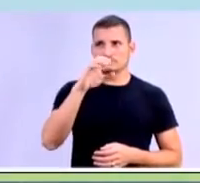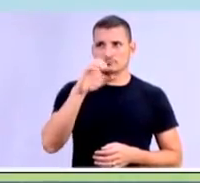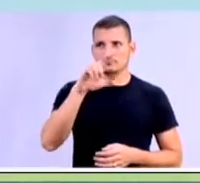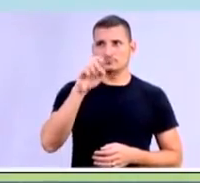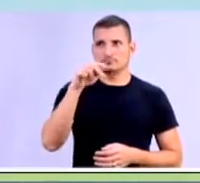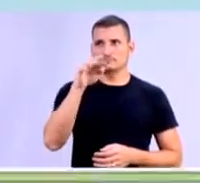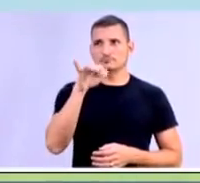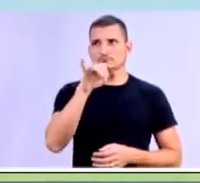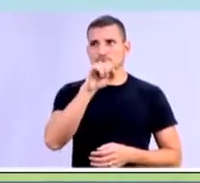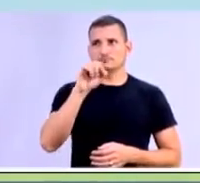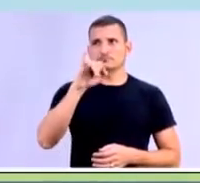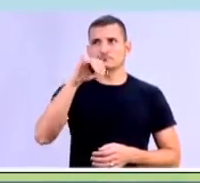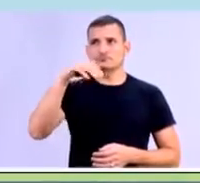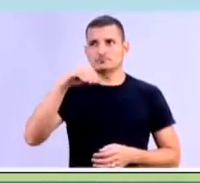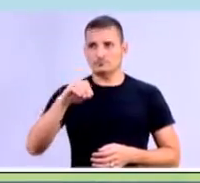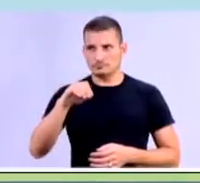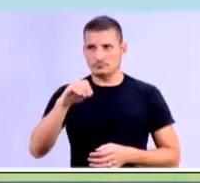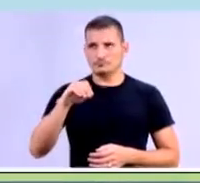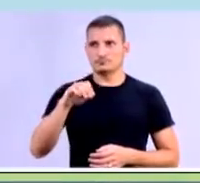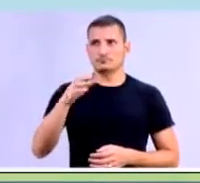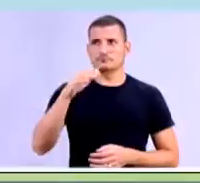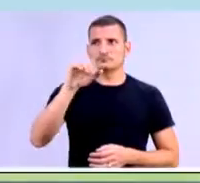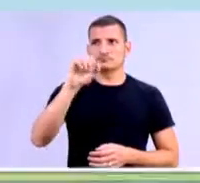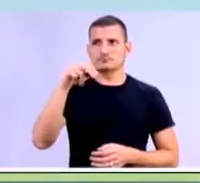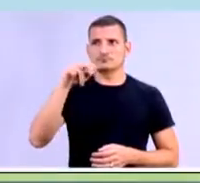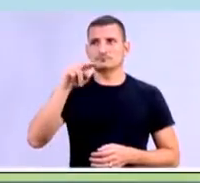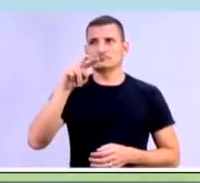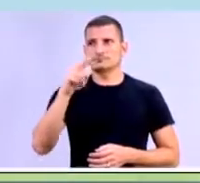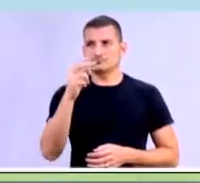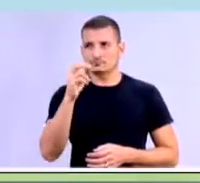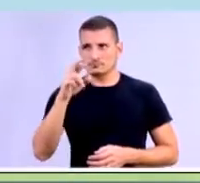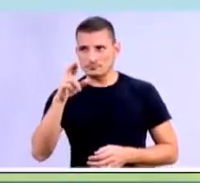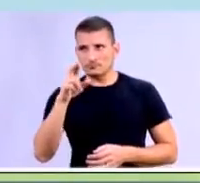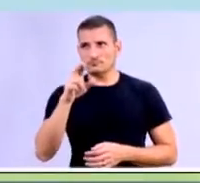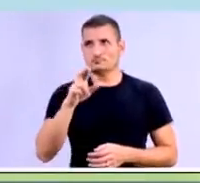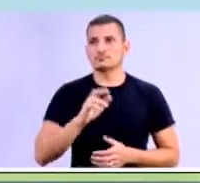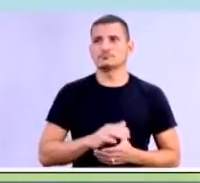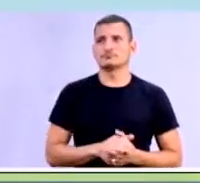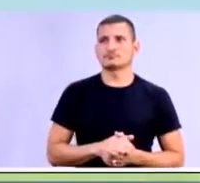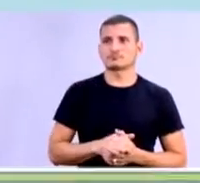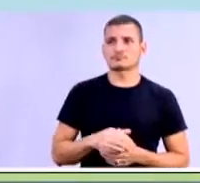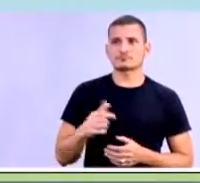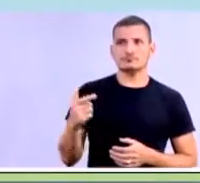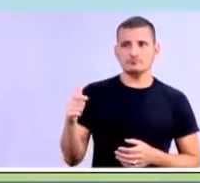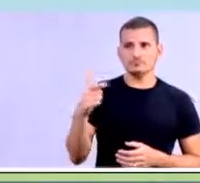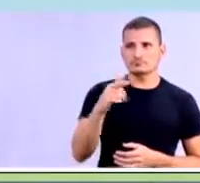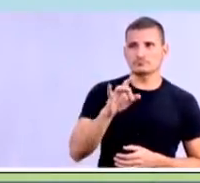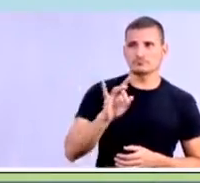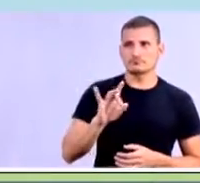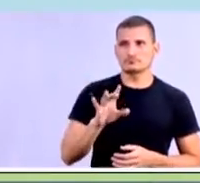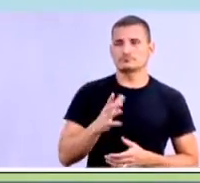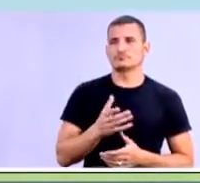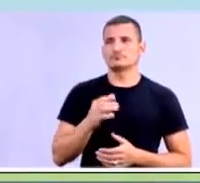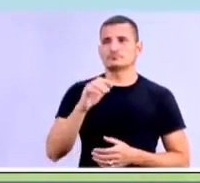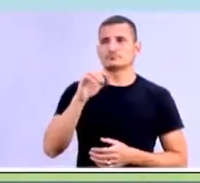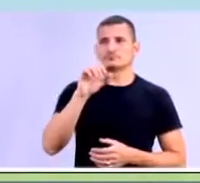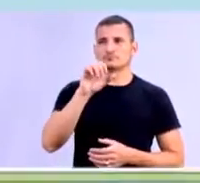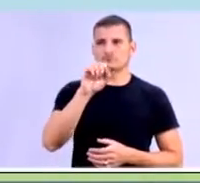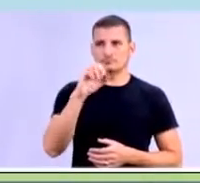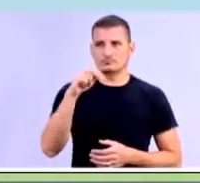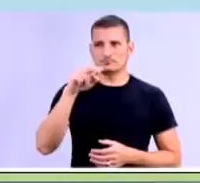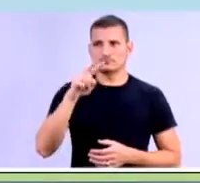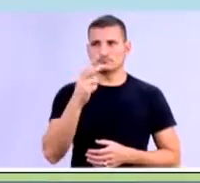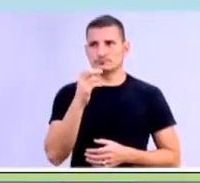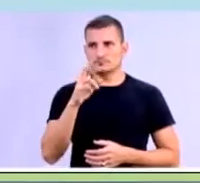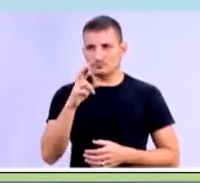Senhor Presidente do Congresso Nacional, e para as demais basta o vocativo